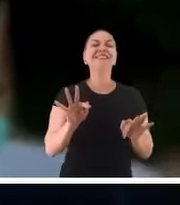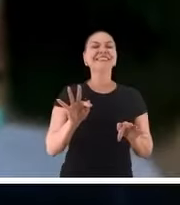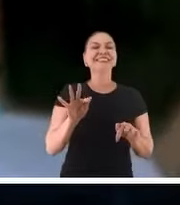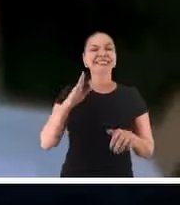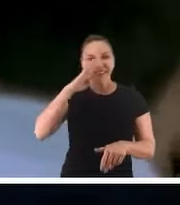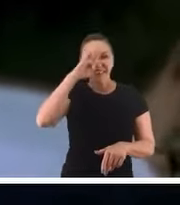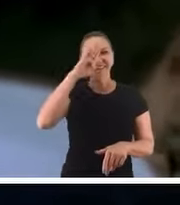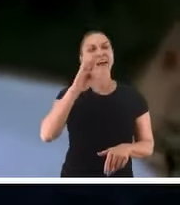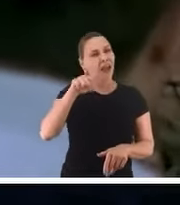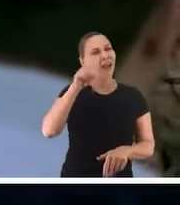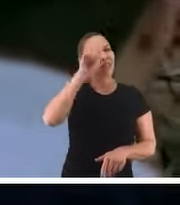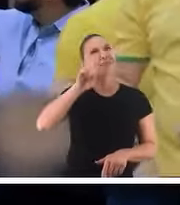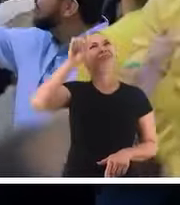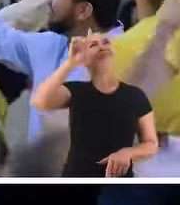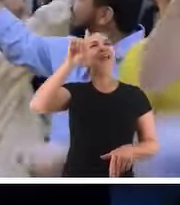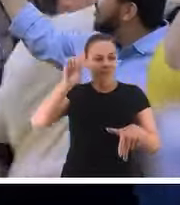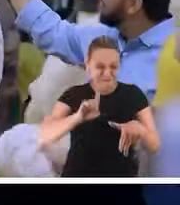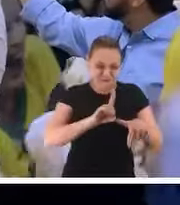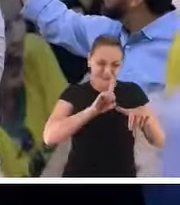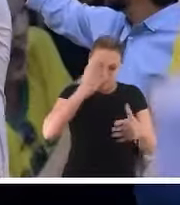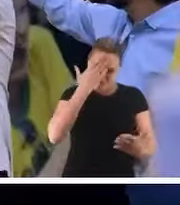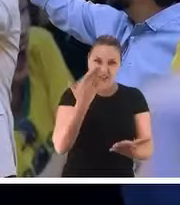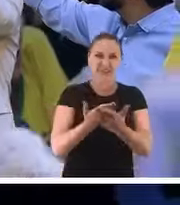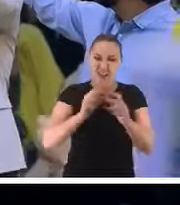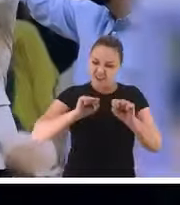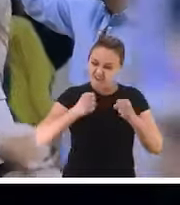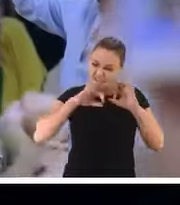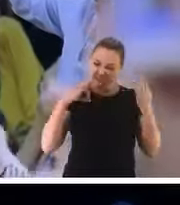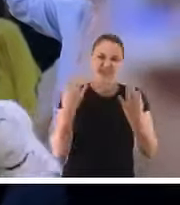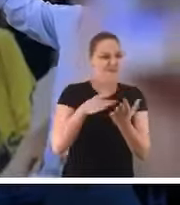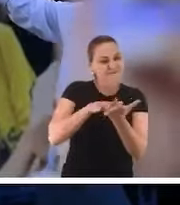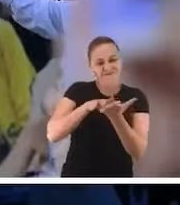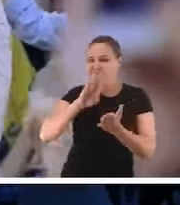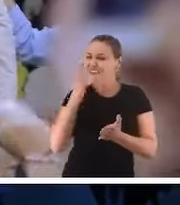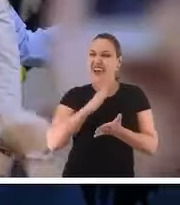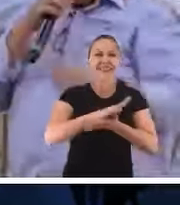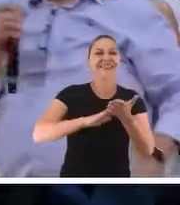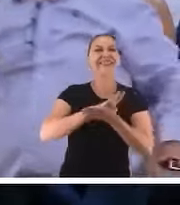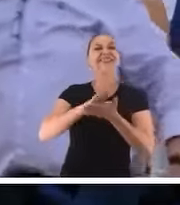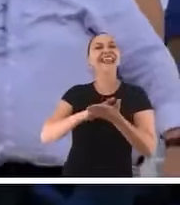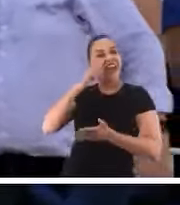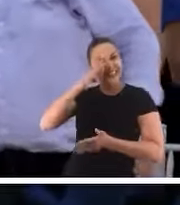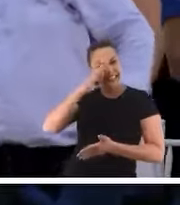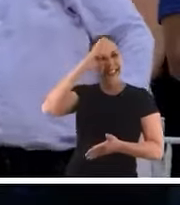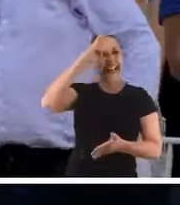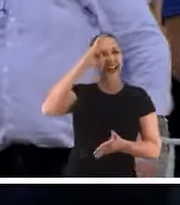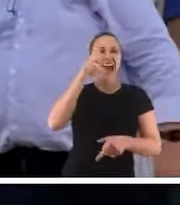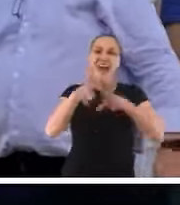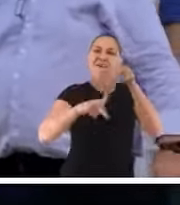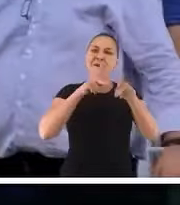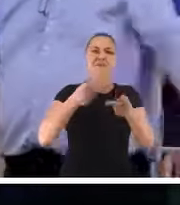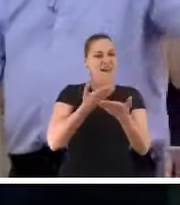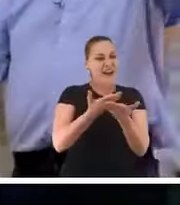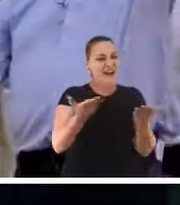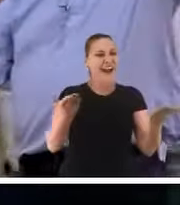Deus, você pode confiar. Defende a família e não vai te enganar. Capitão do